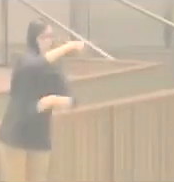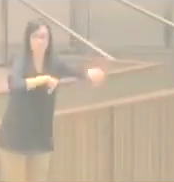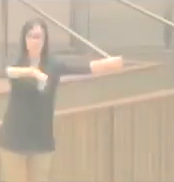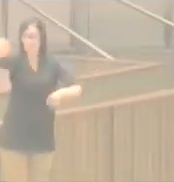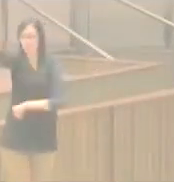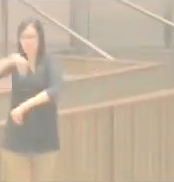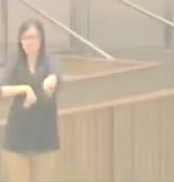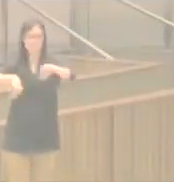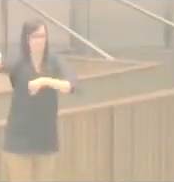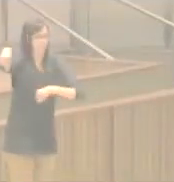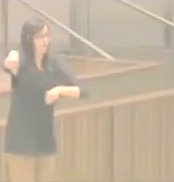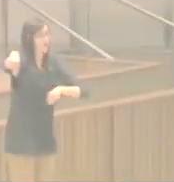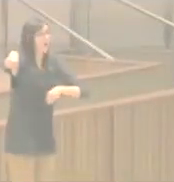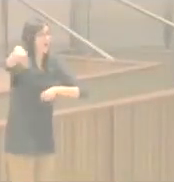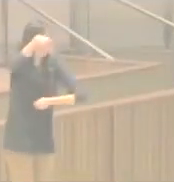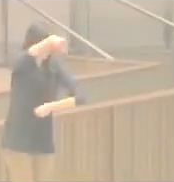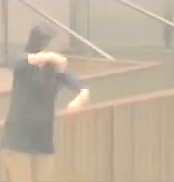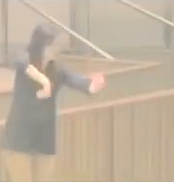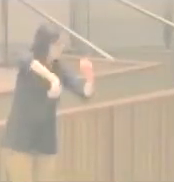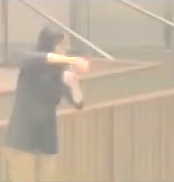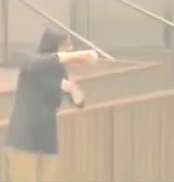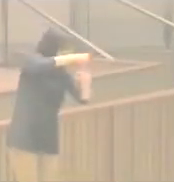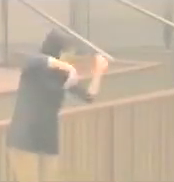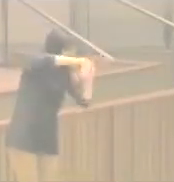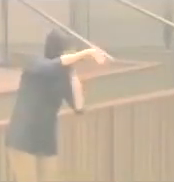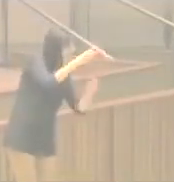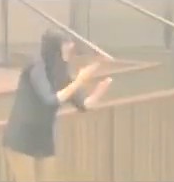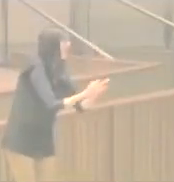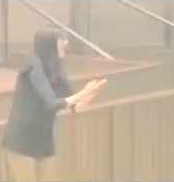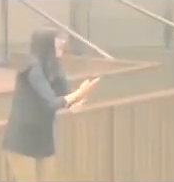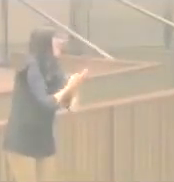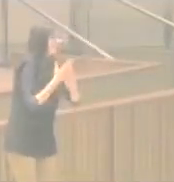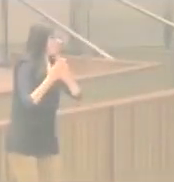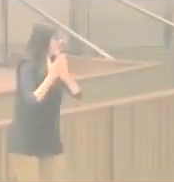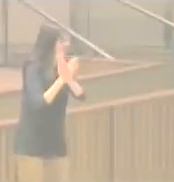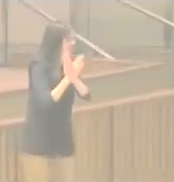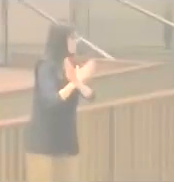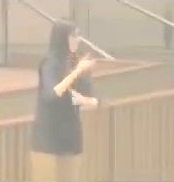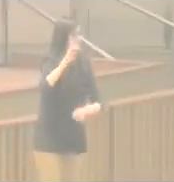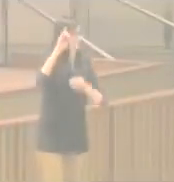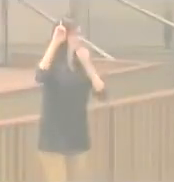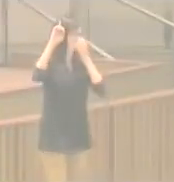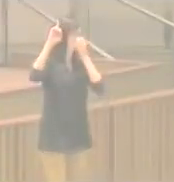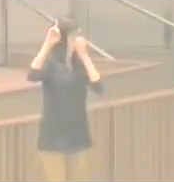E aí ele começou a se afastar do Senhor cada vez mais.